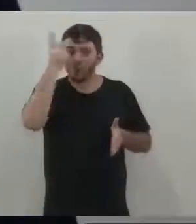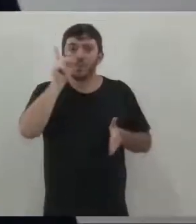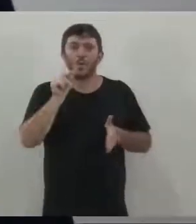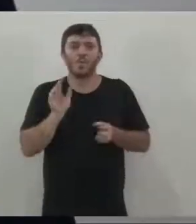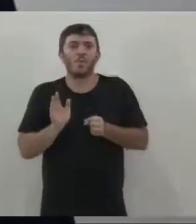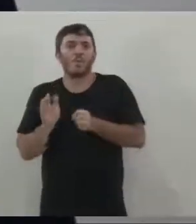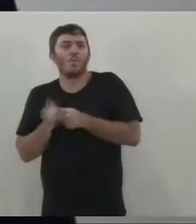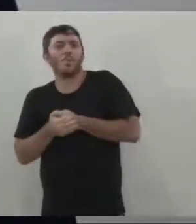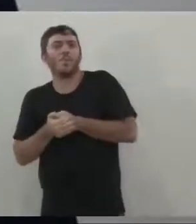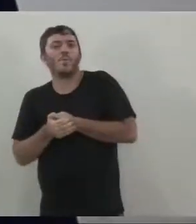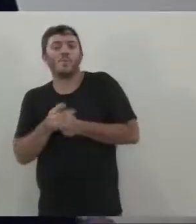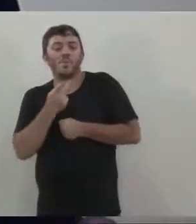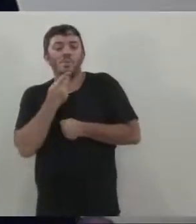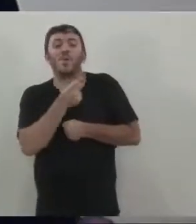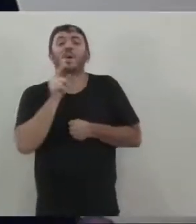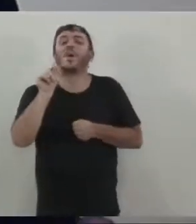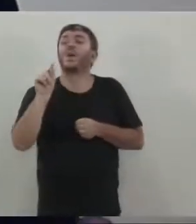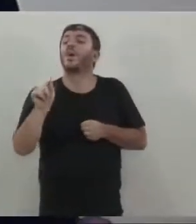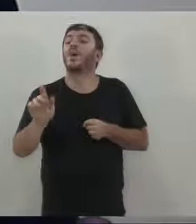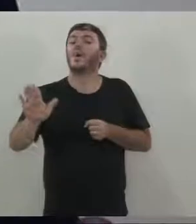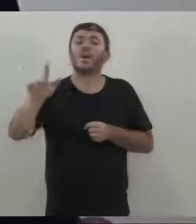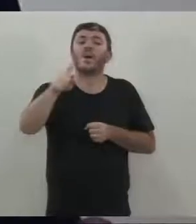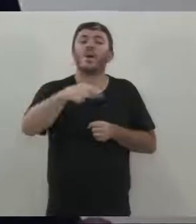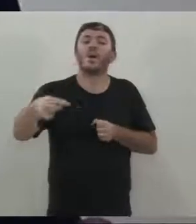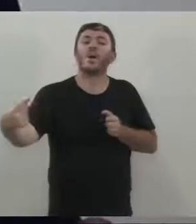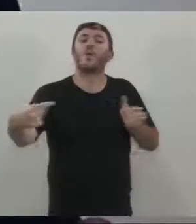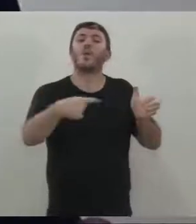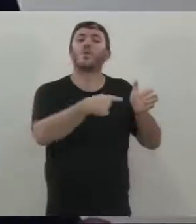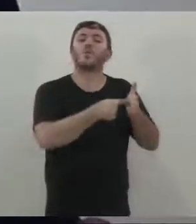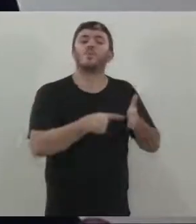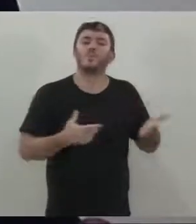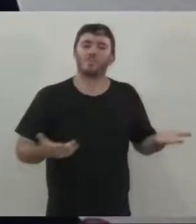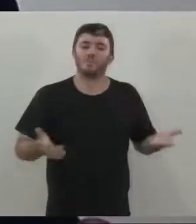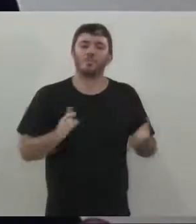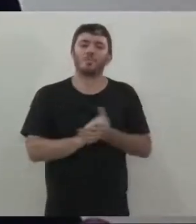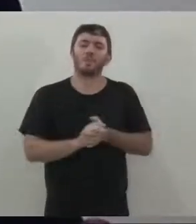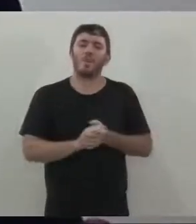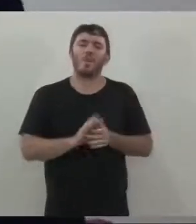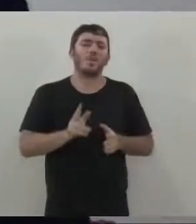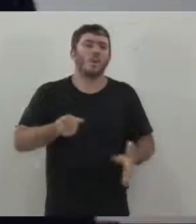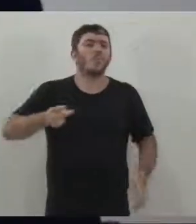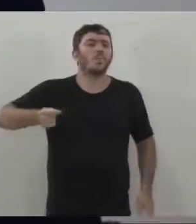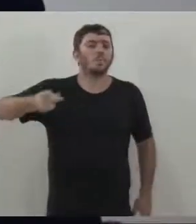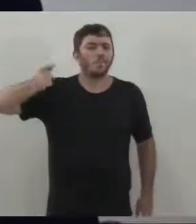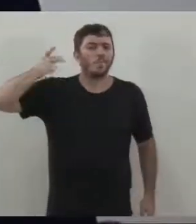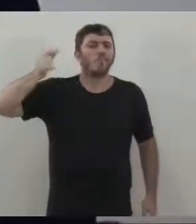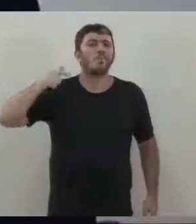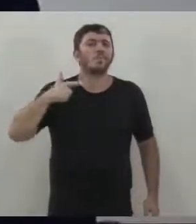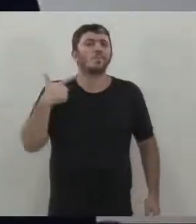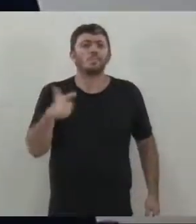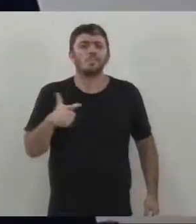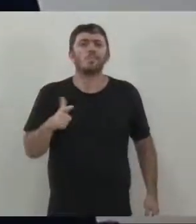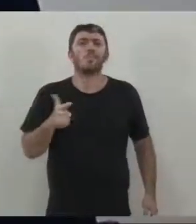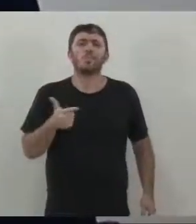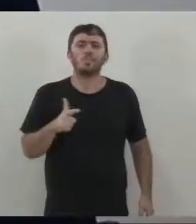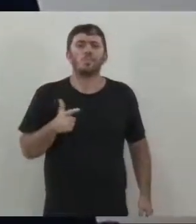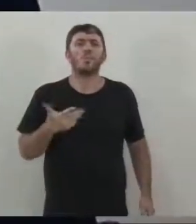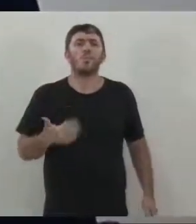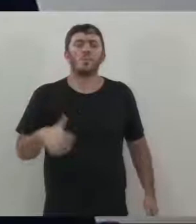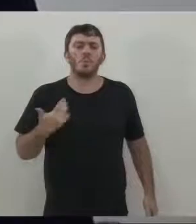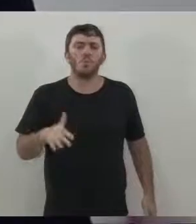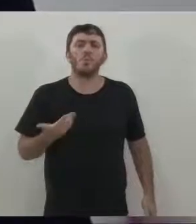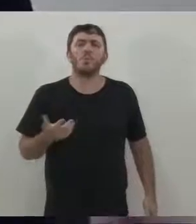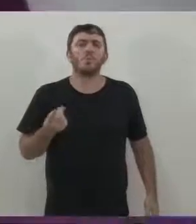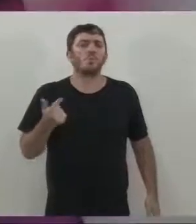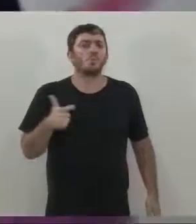fazia muito tempo que nós não tínhamos denúncia anônima na cidade. Nós tivemos inúmeras